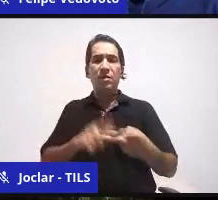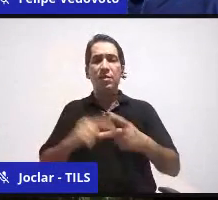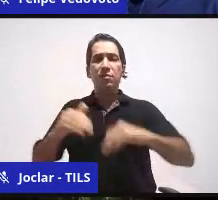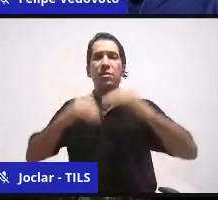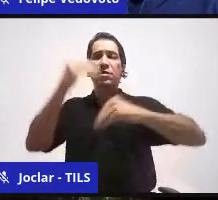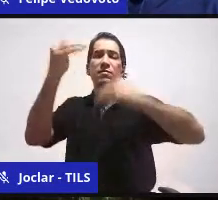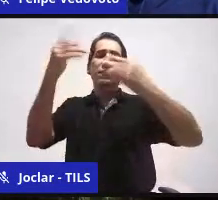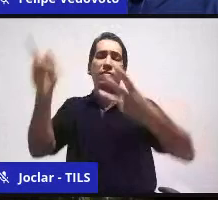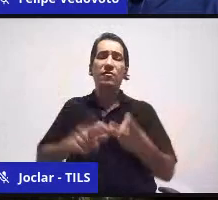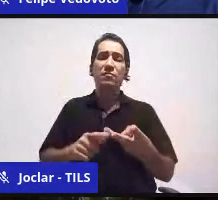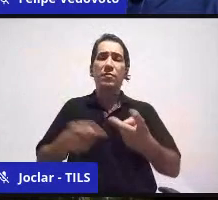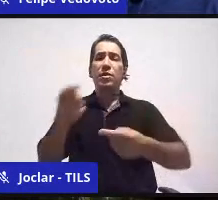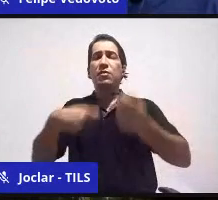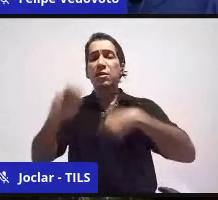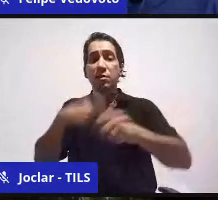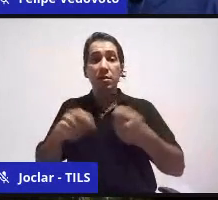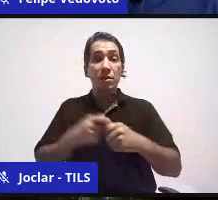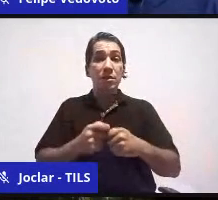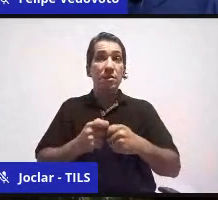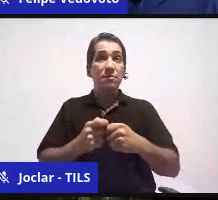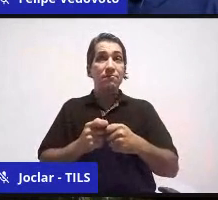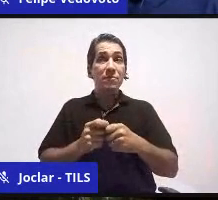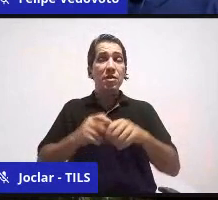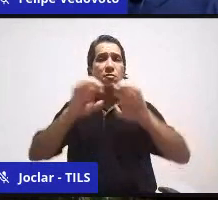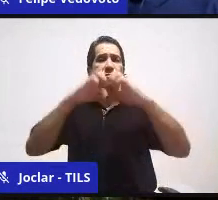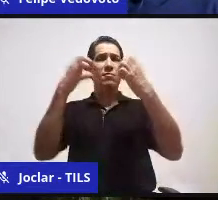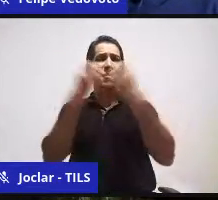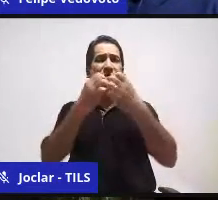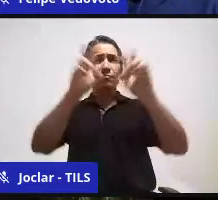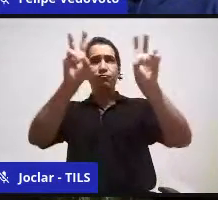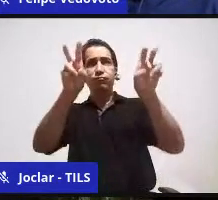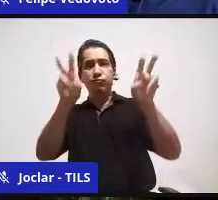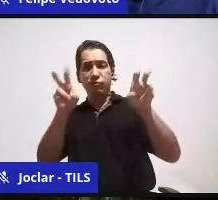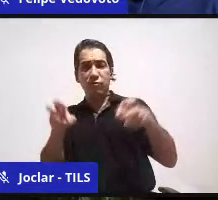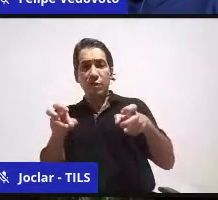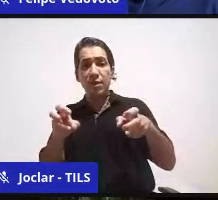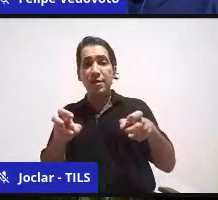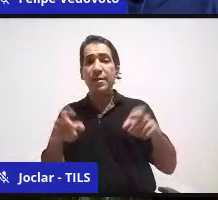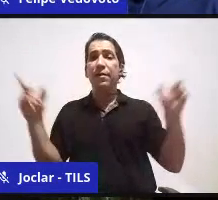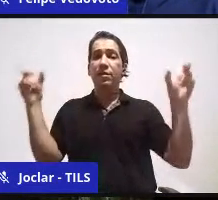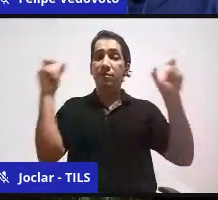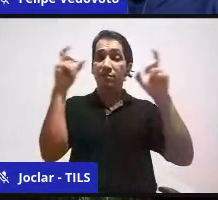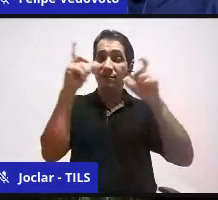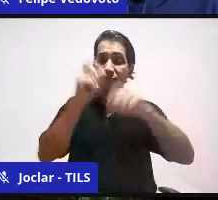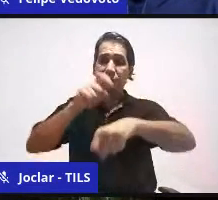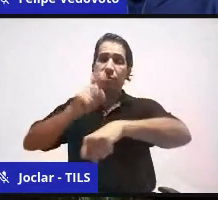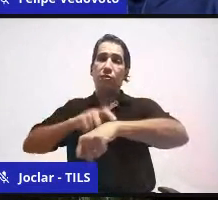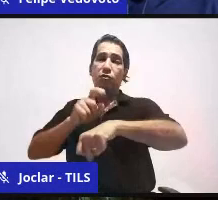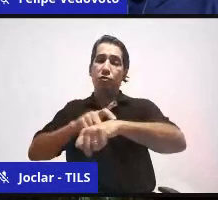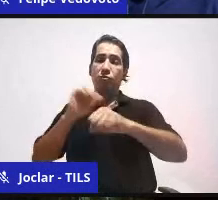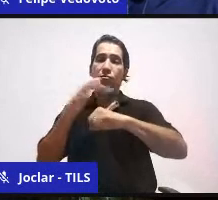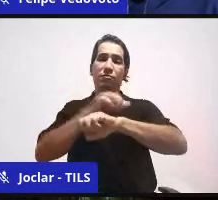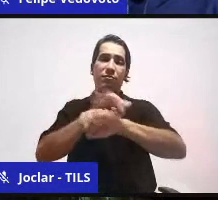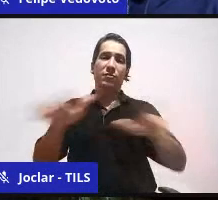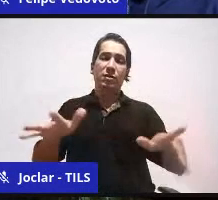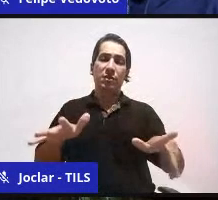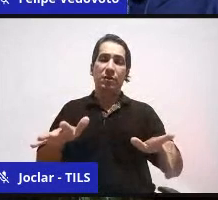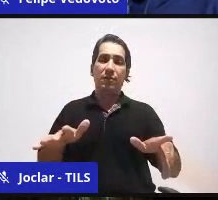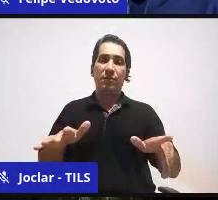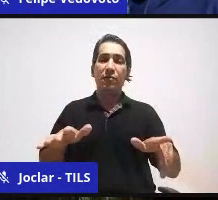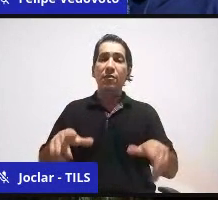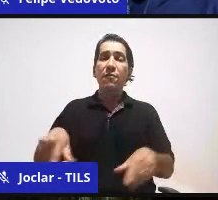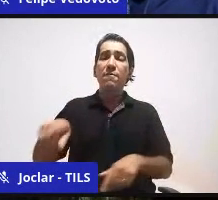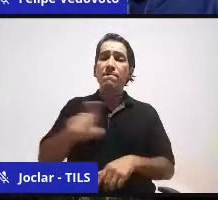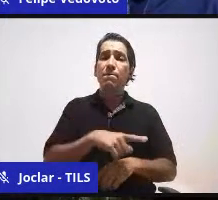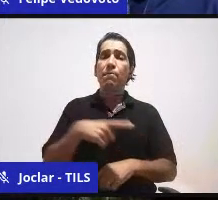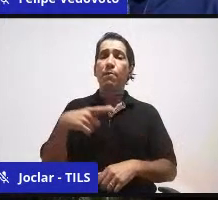propõe esse brilhante evento no momento de pandemia, é algo que deve ser mencionado. E daqui vocês estão extraindo exatamente o tema que